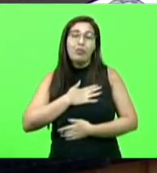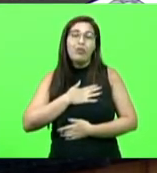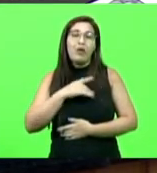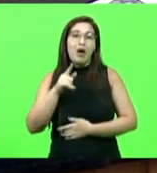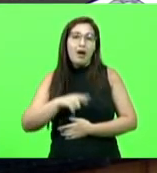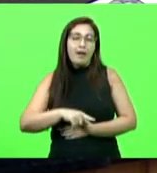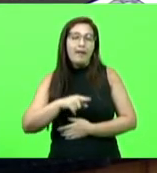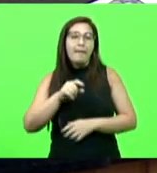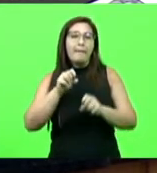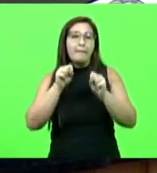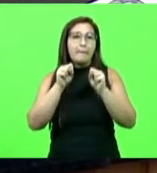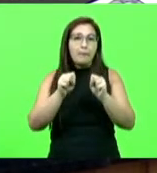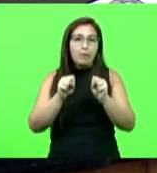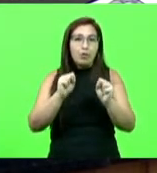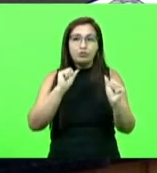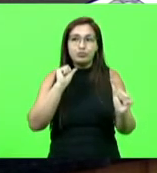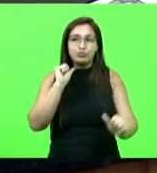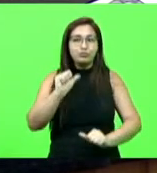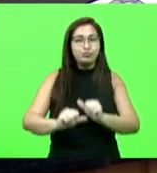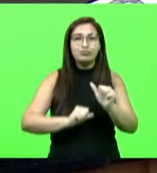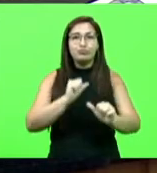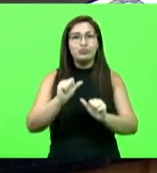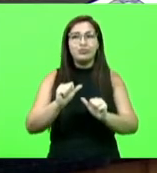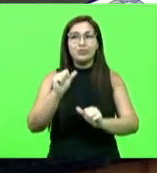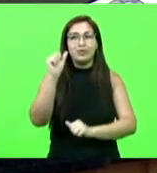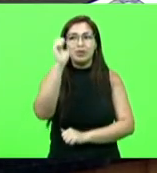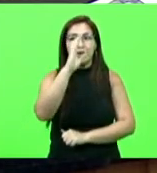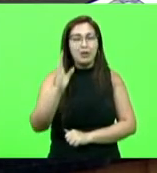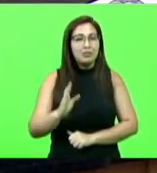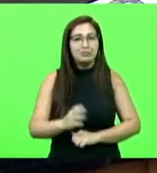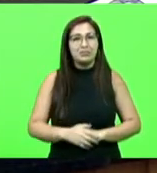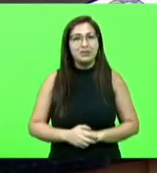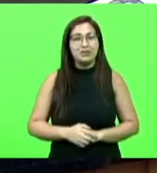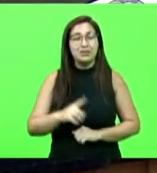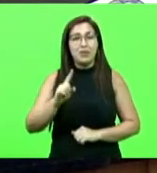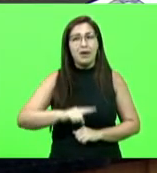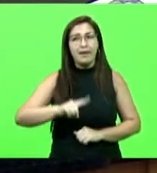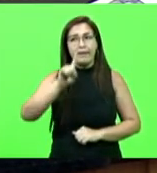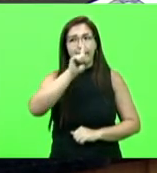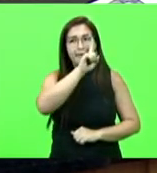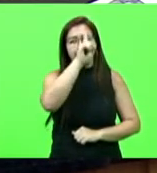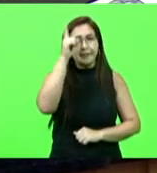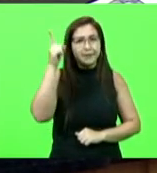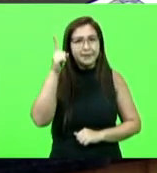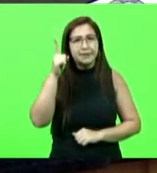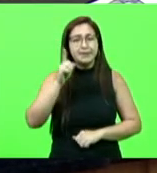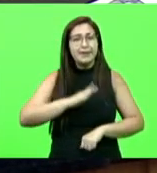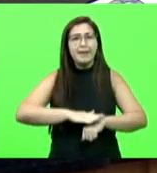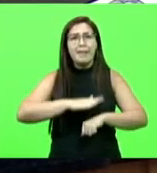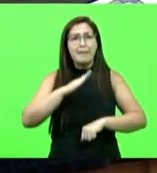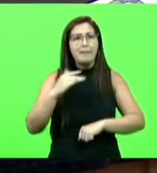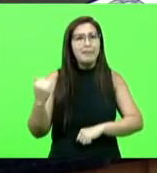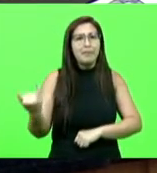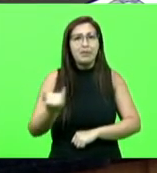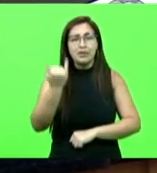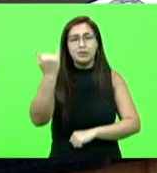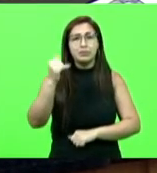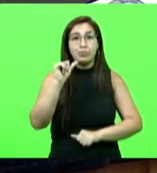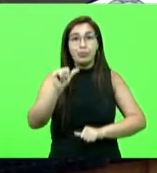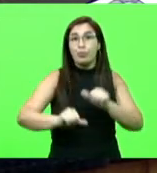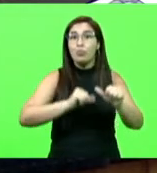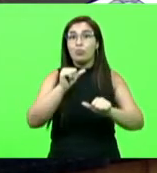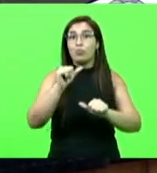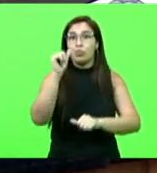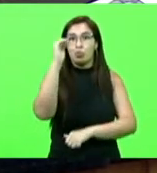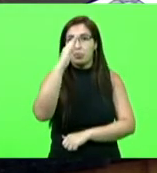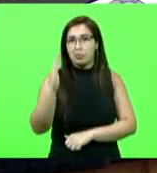e o potencial de mudar o Brasil. Talvez seja uma das iniciativas com o maior potencial de mudar o Brasil, não